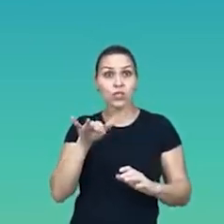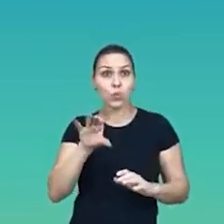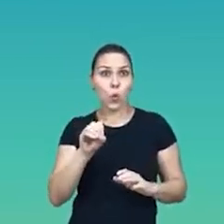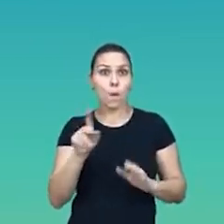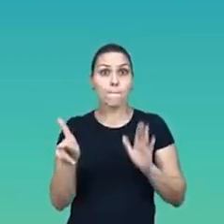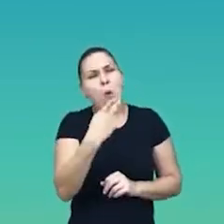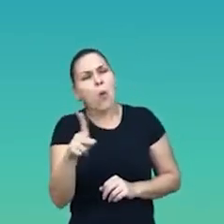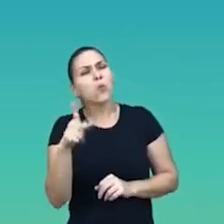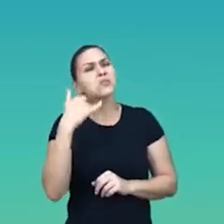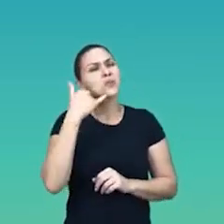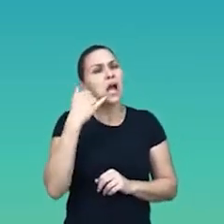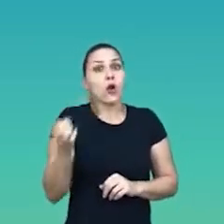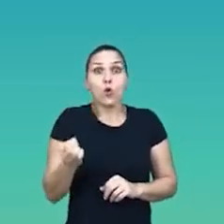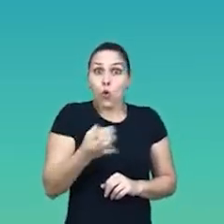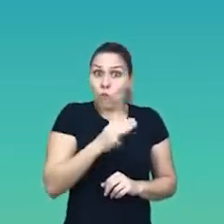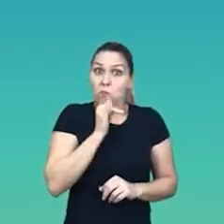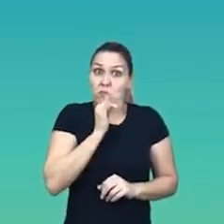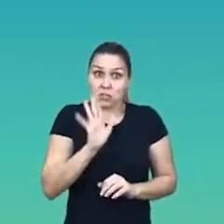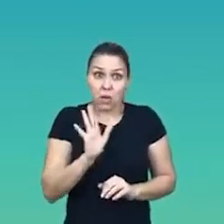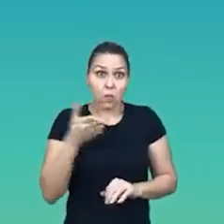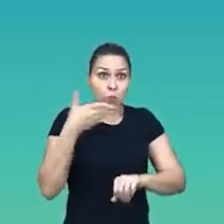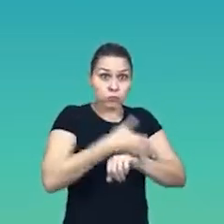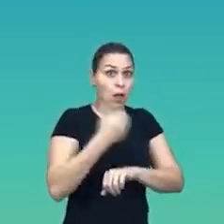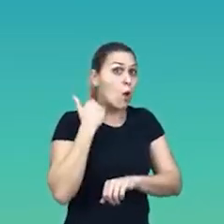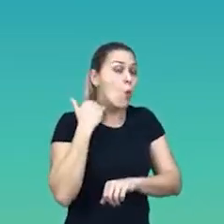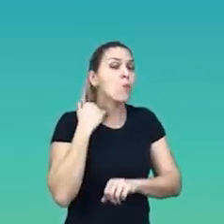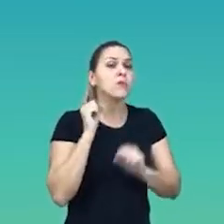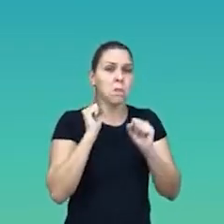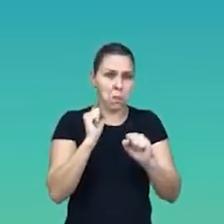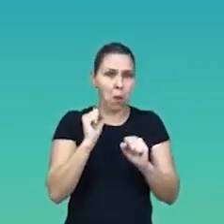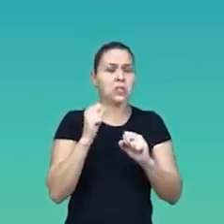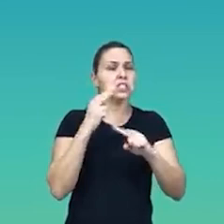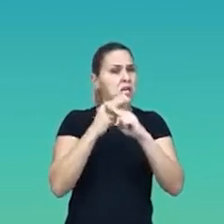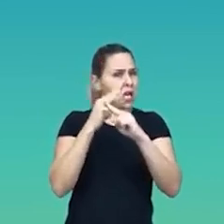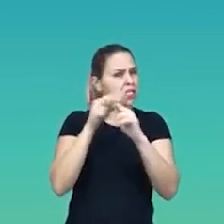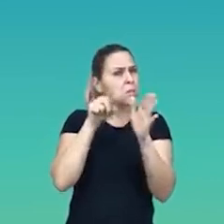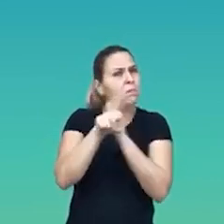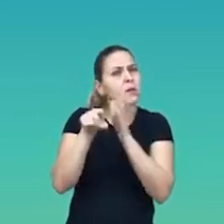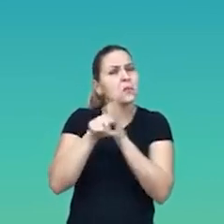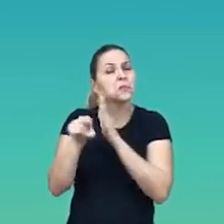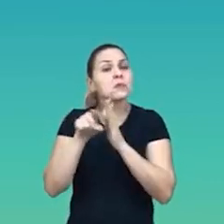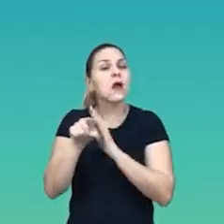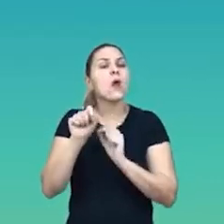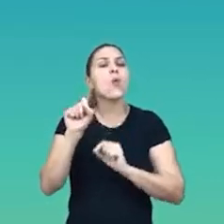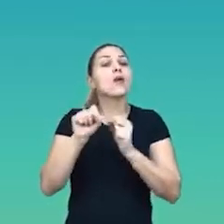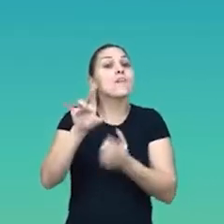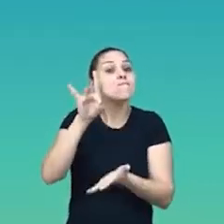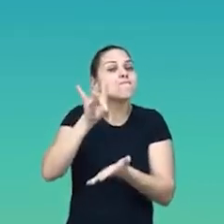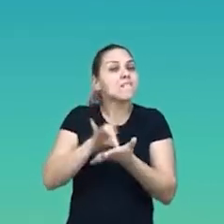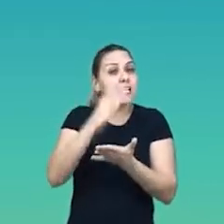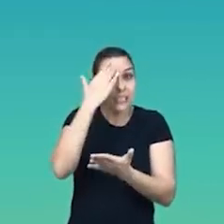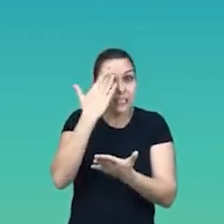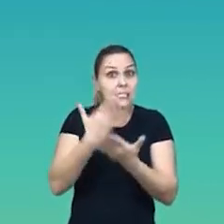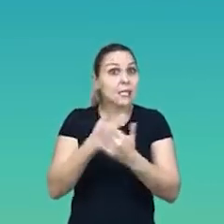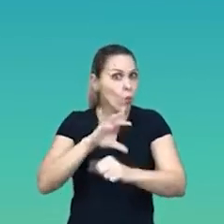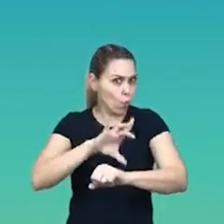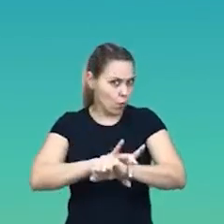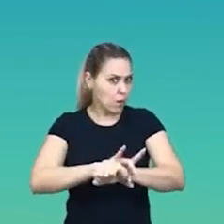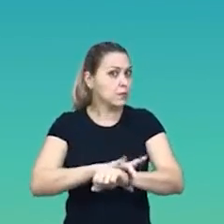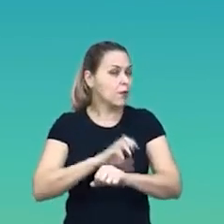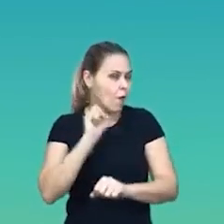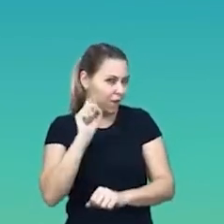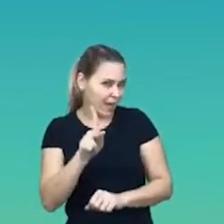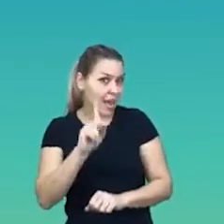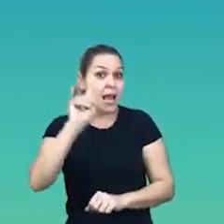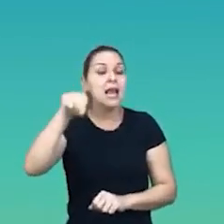pelas maquininhas em diversos estabelecimentos comerciais, com cartão de débito virtual QR Code. Em caso de dúvidas,